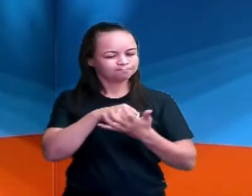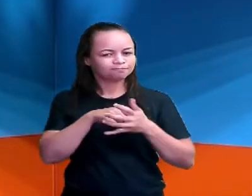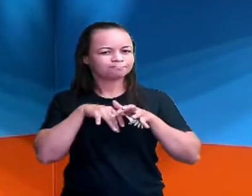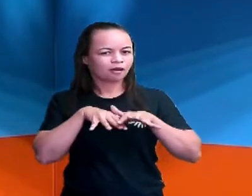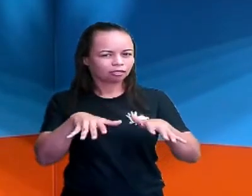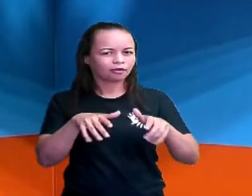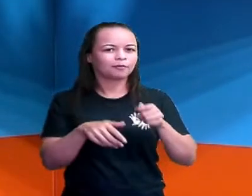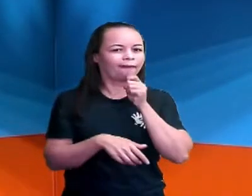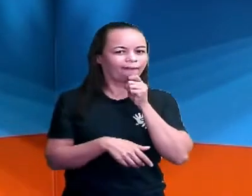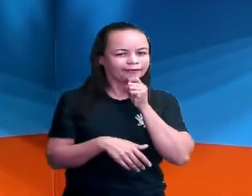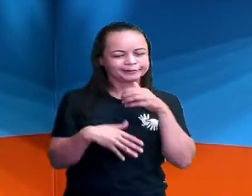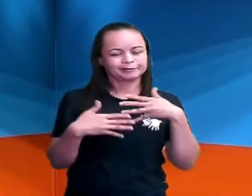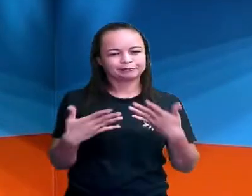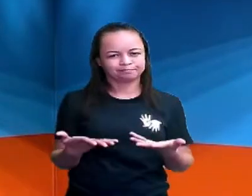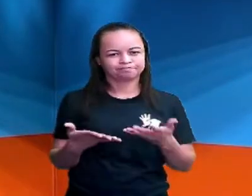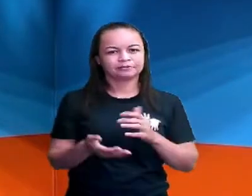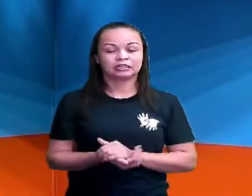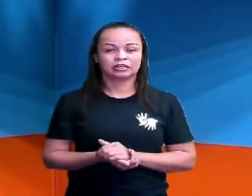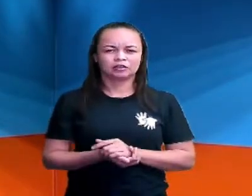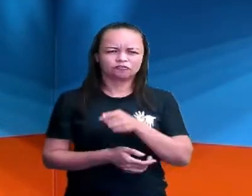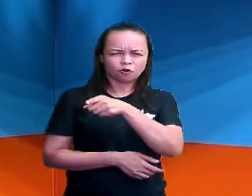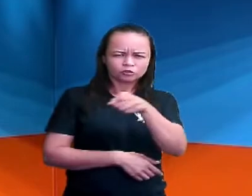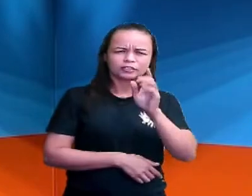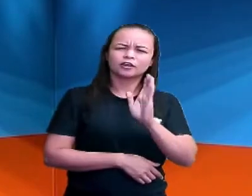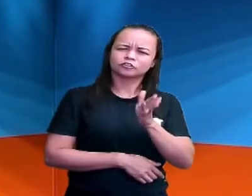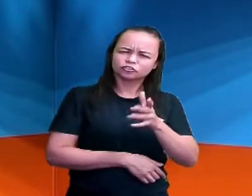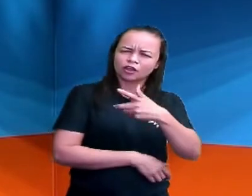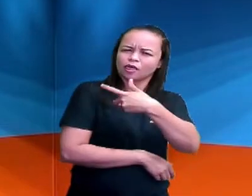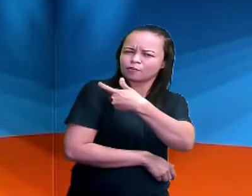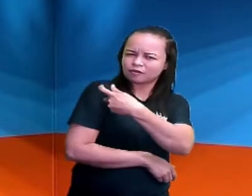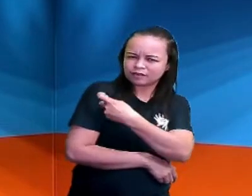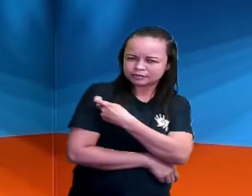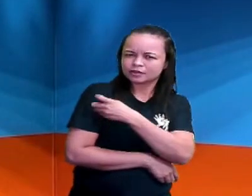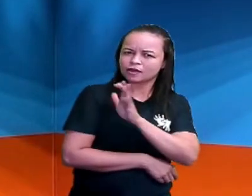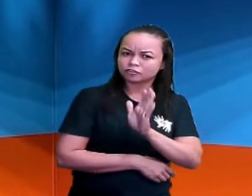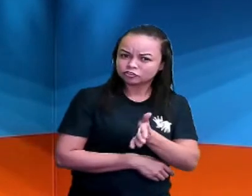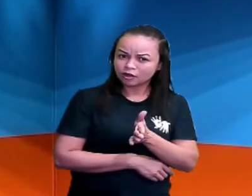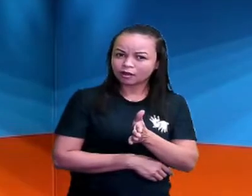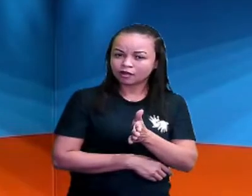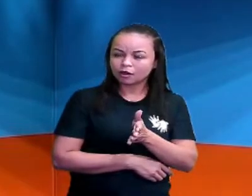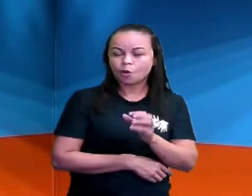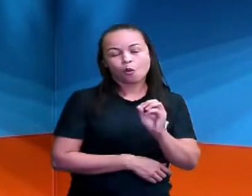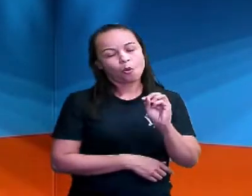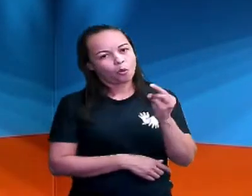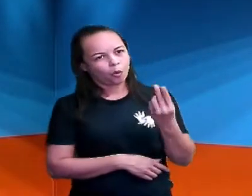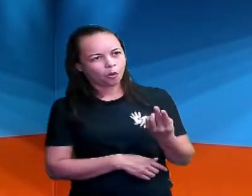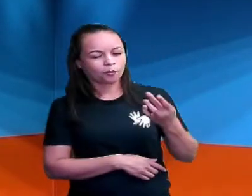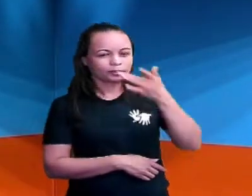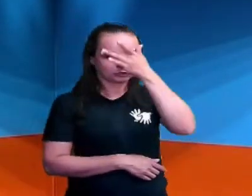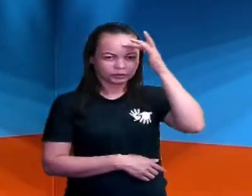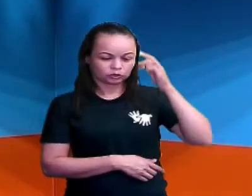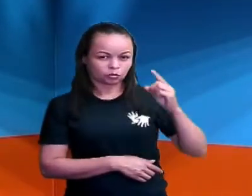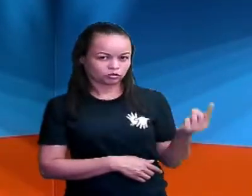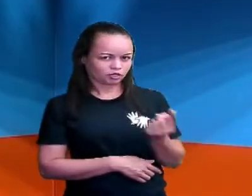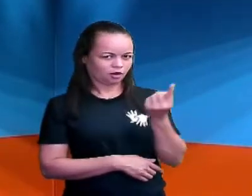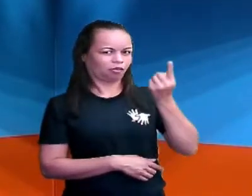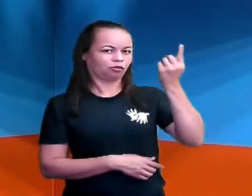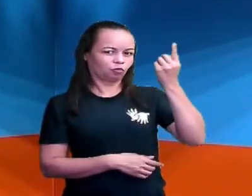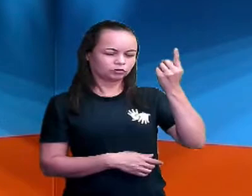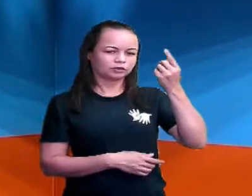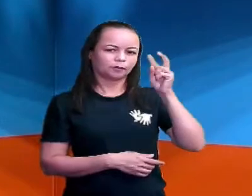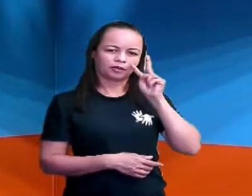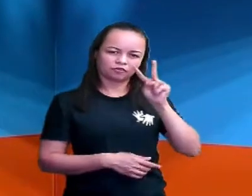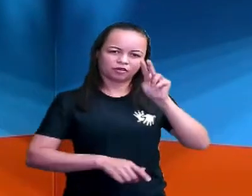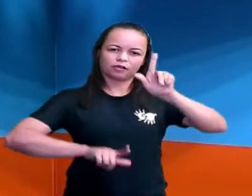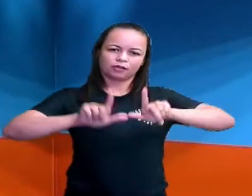já se vacinaram? Todo mundo aí já tomou a primeira dose da vacina? Ou para quem é adulto que estiver assistindo, também